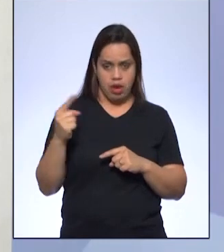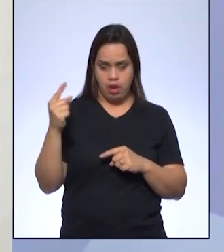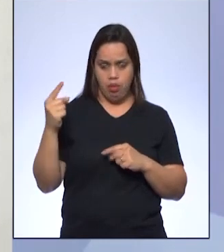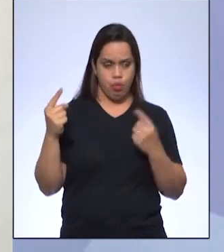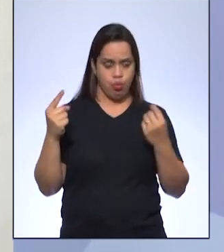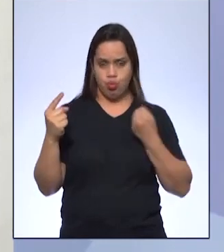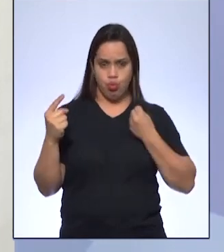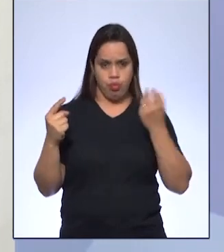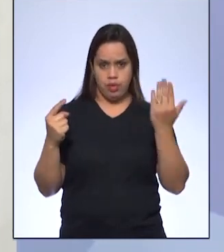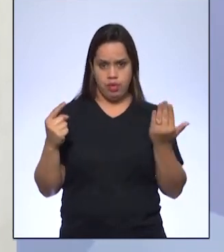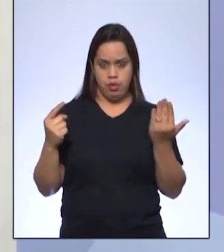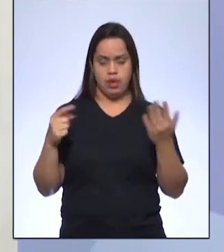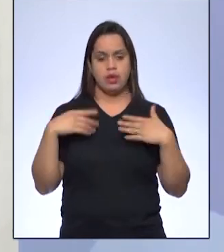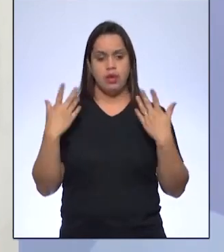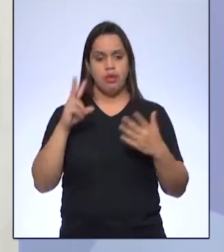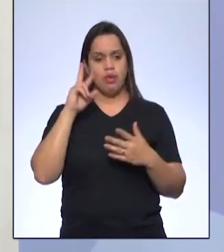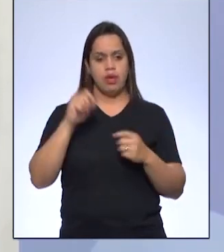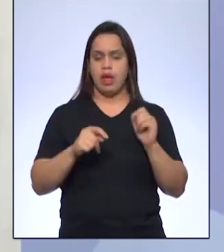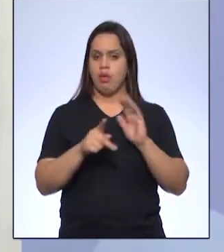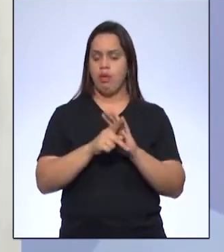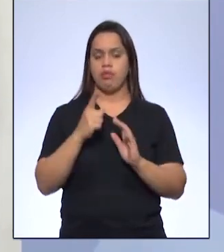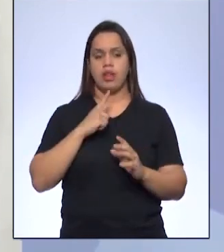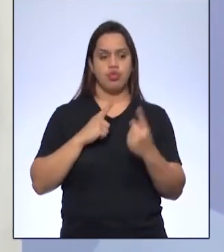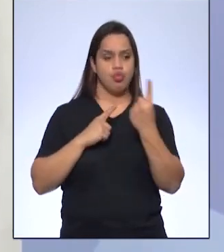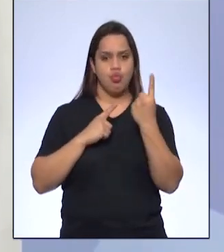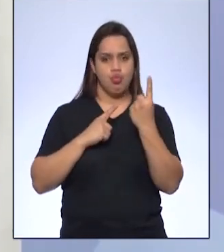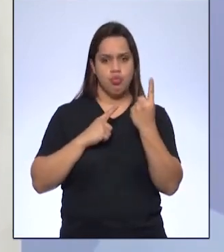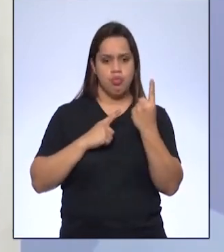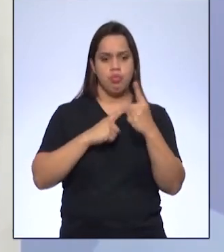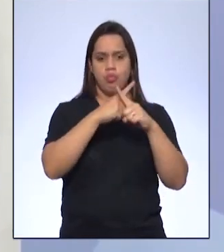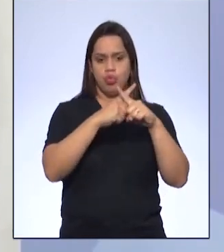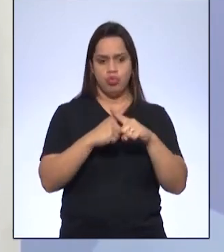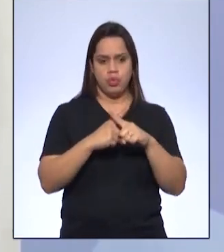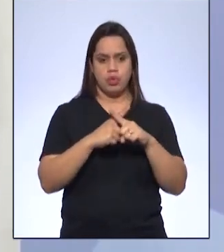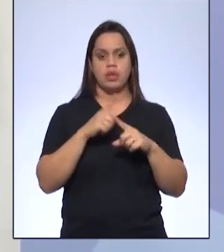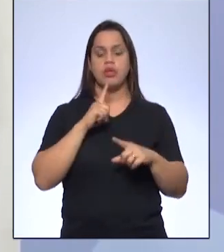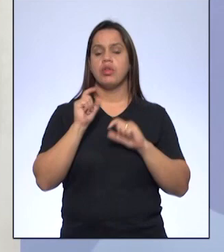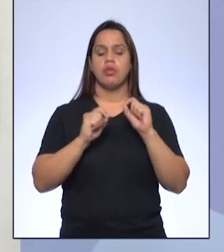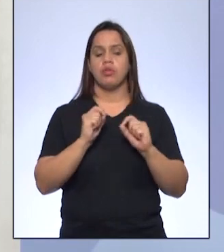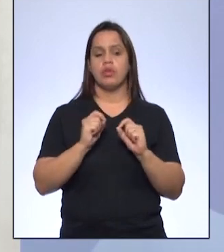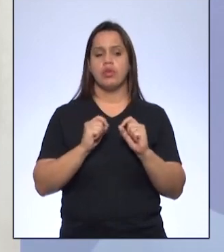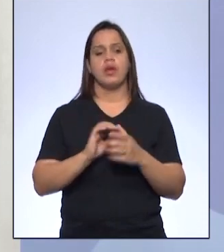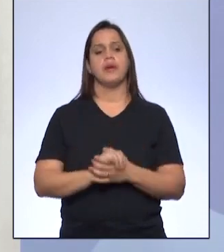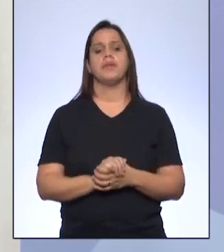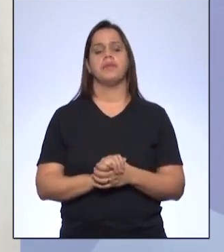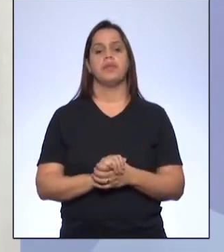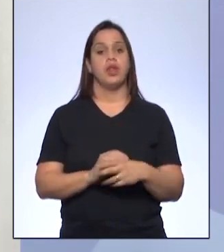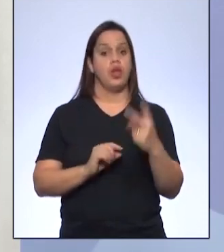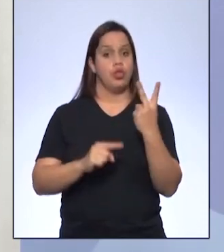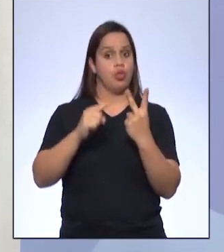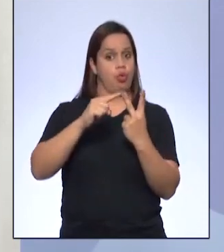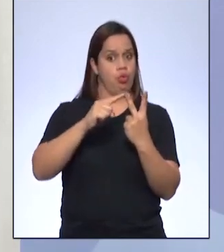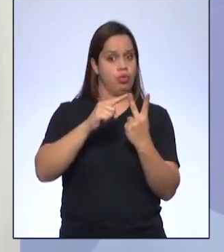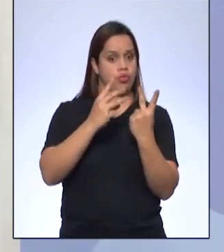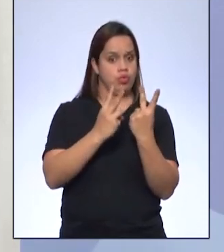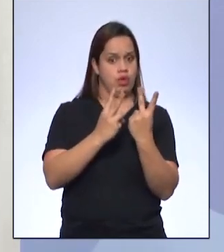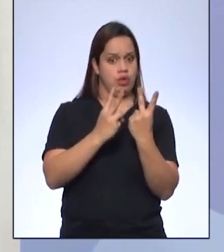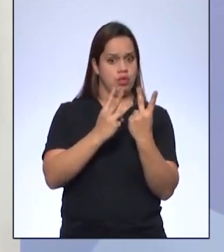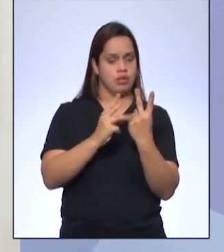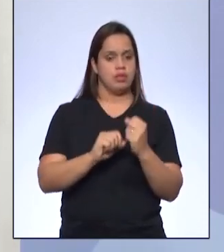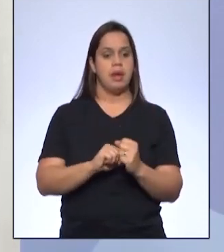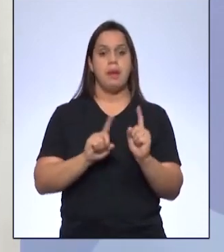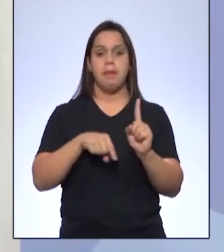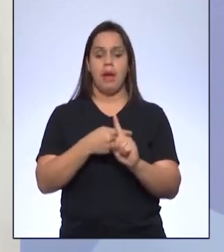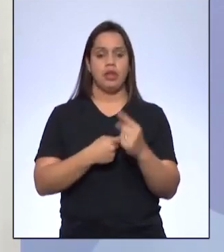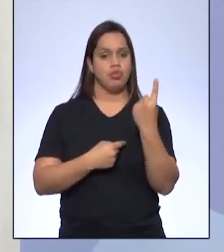aqui, é como se eu tivesse o 1 multiplicando. Eu tenho 2 raiz de 3. Mais 1 raiz de